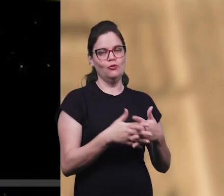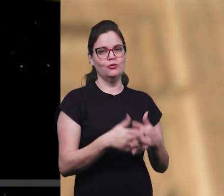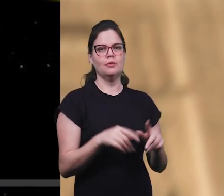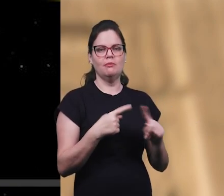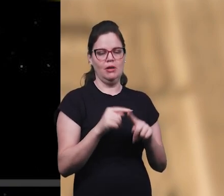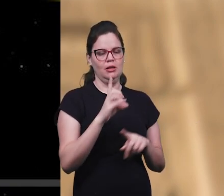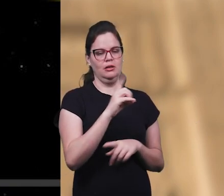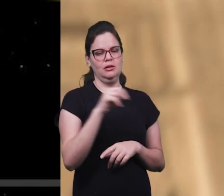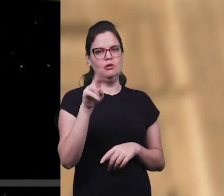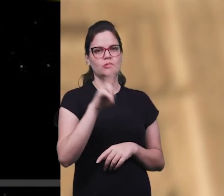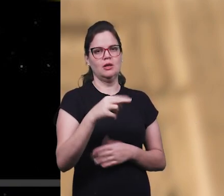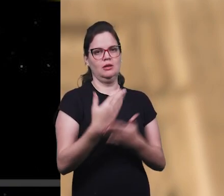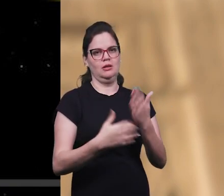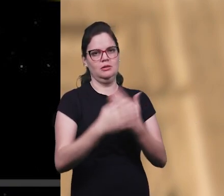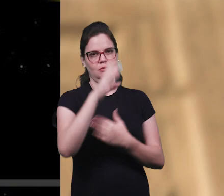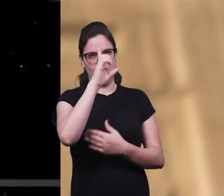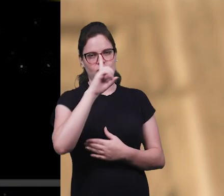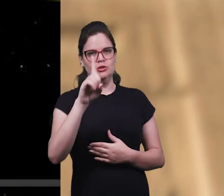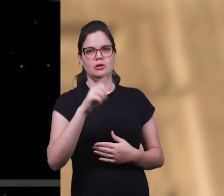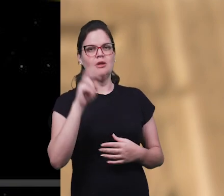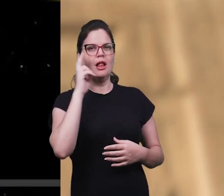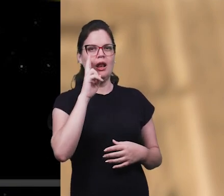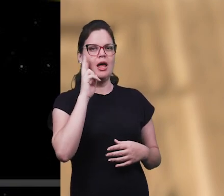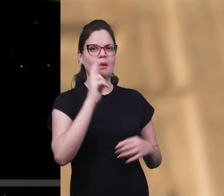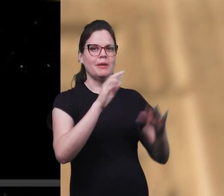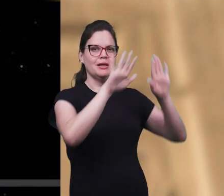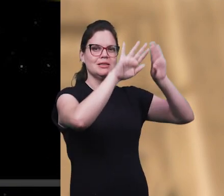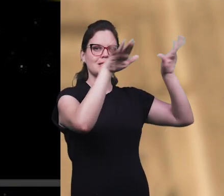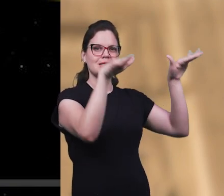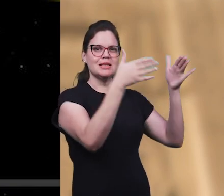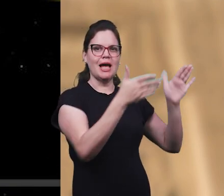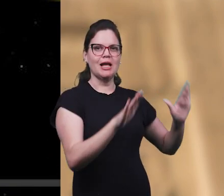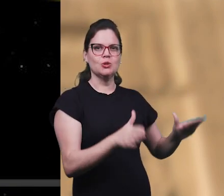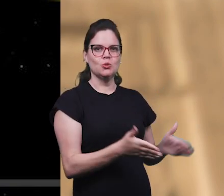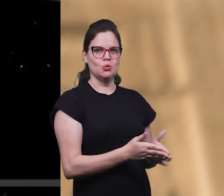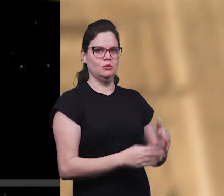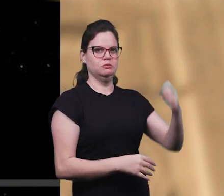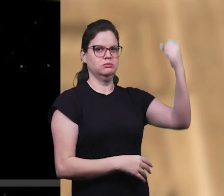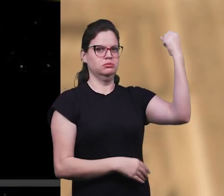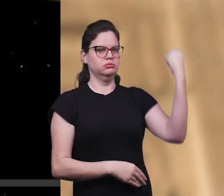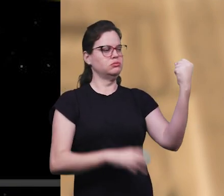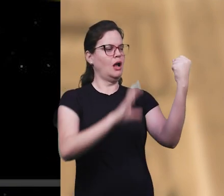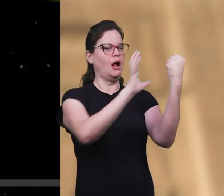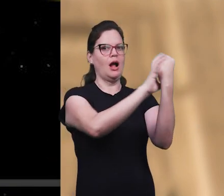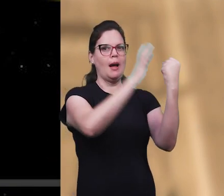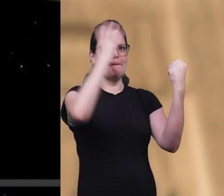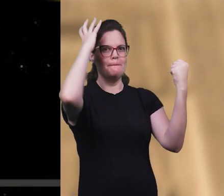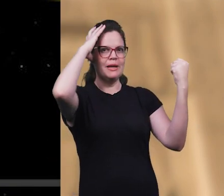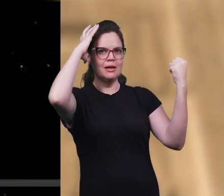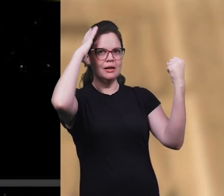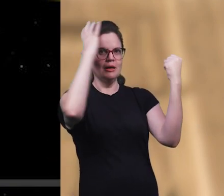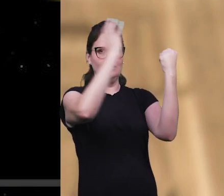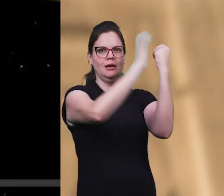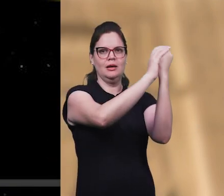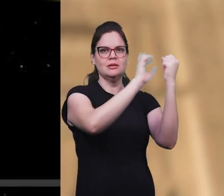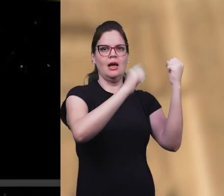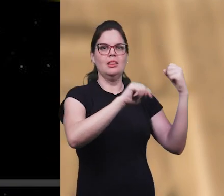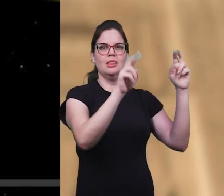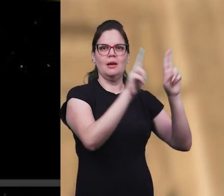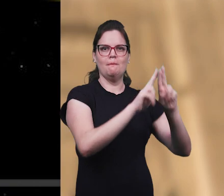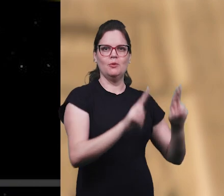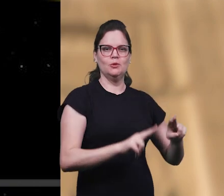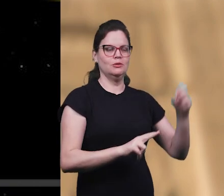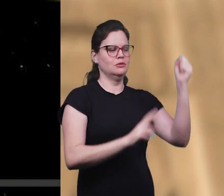era Nabucodonosor, depois os troncos, o abdômen, as pernas. Ele